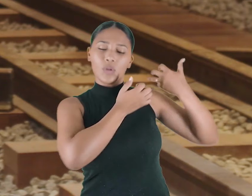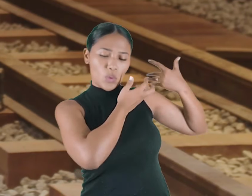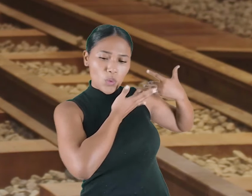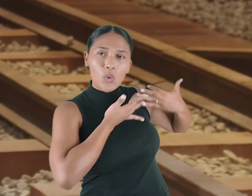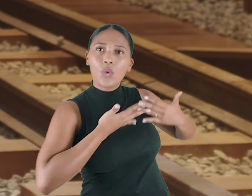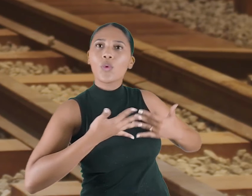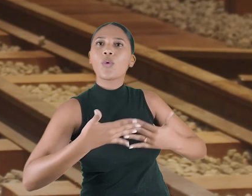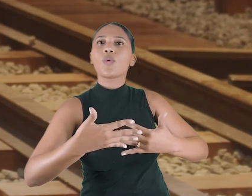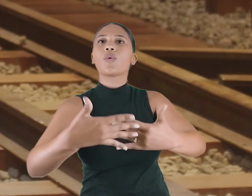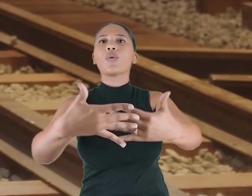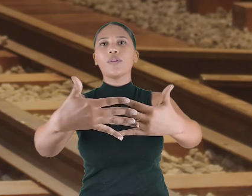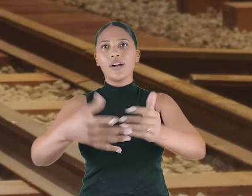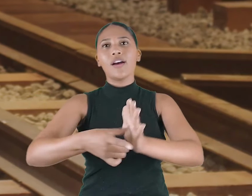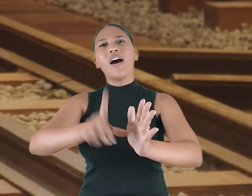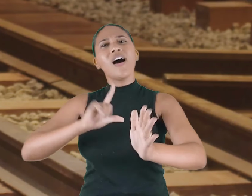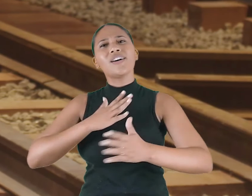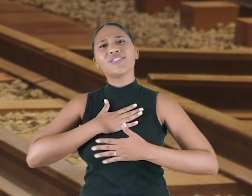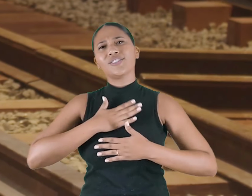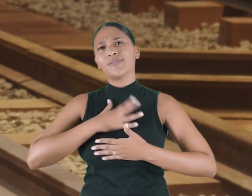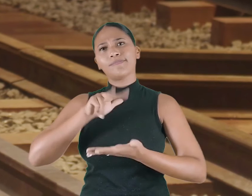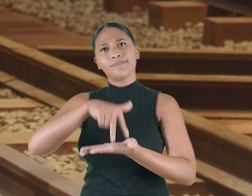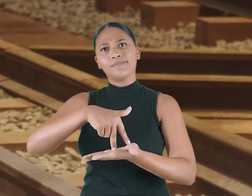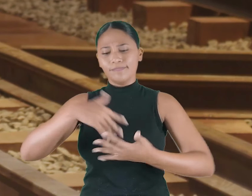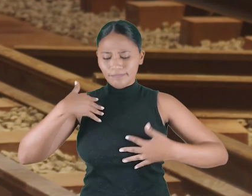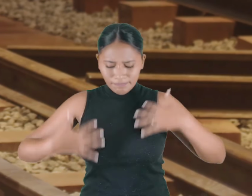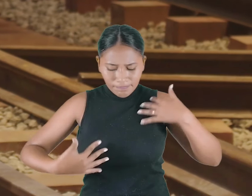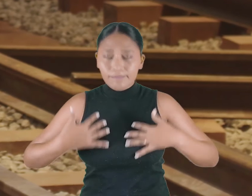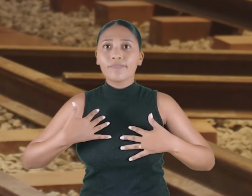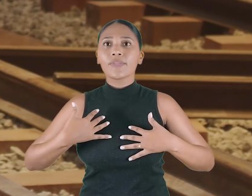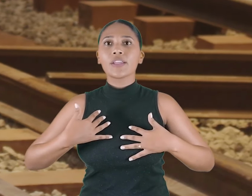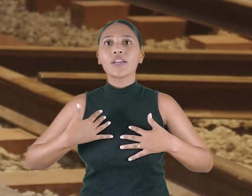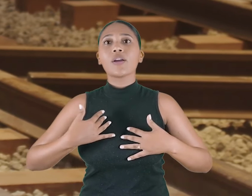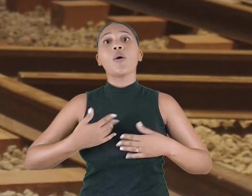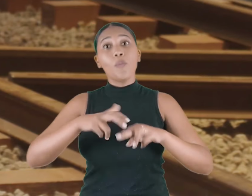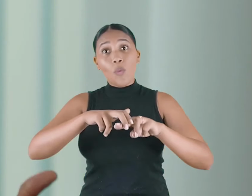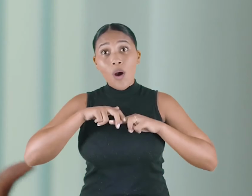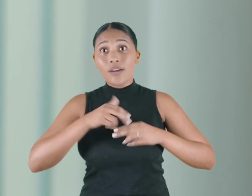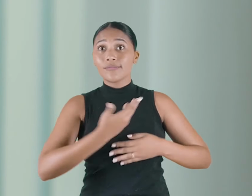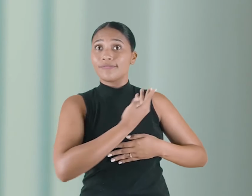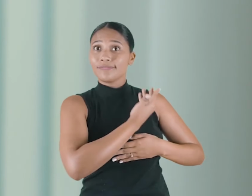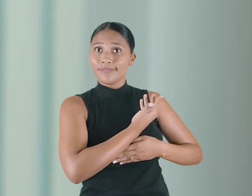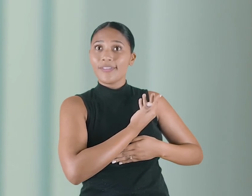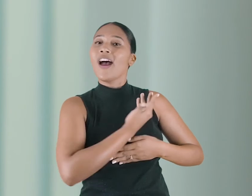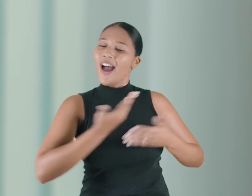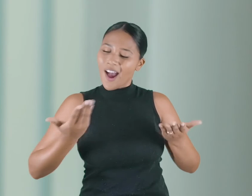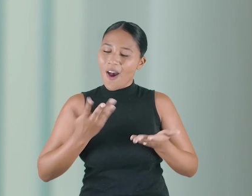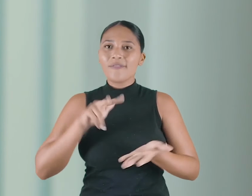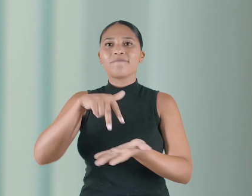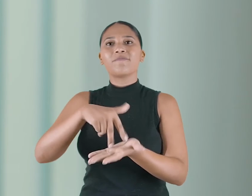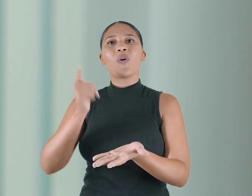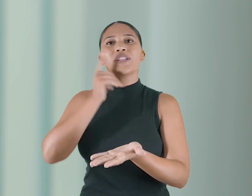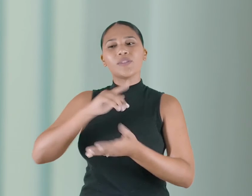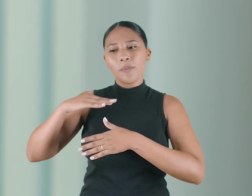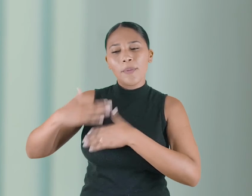que me sustenta, que trilharam esse caminho antes de mim e que só através delas eu posso estar aqui